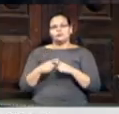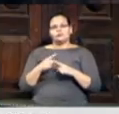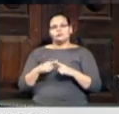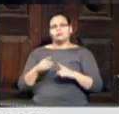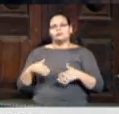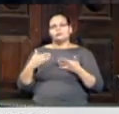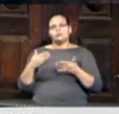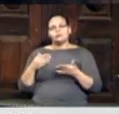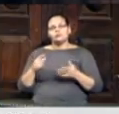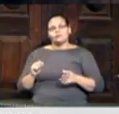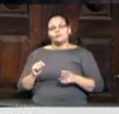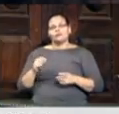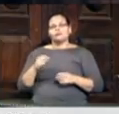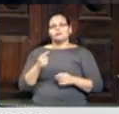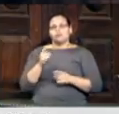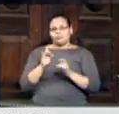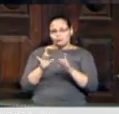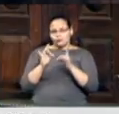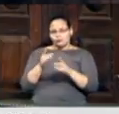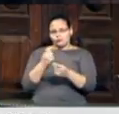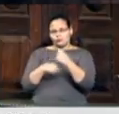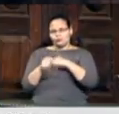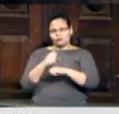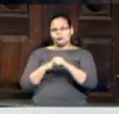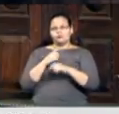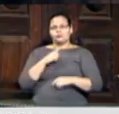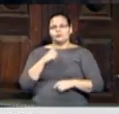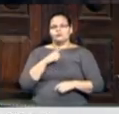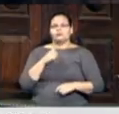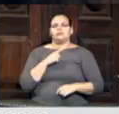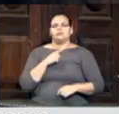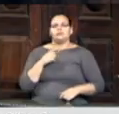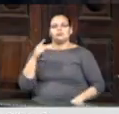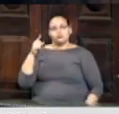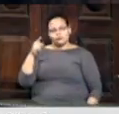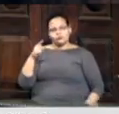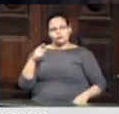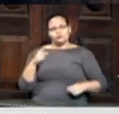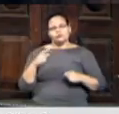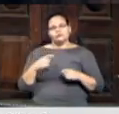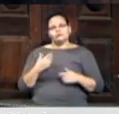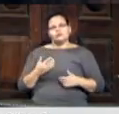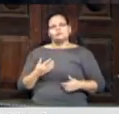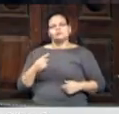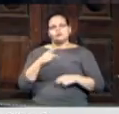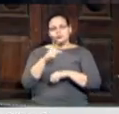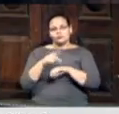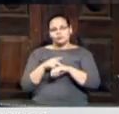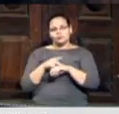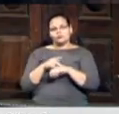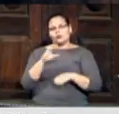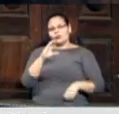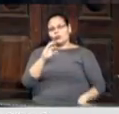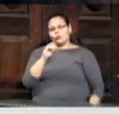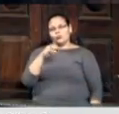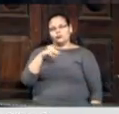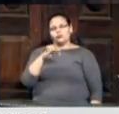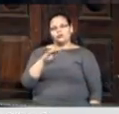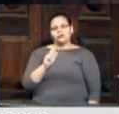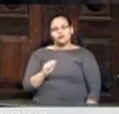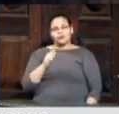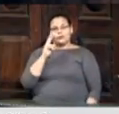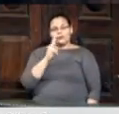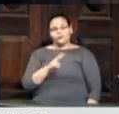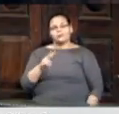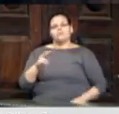motivação do negócio, tive lá ainda na condição de um país comunista, fechado, vi toda